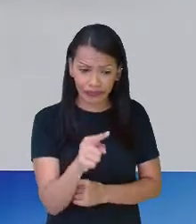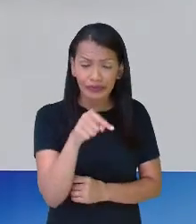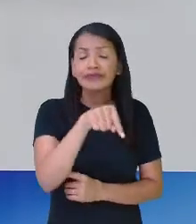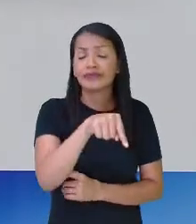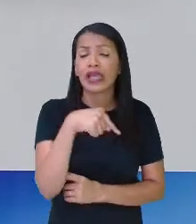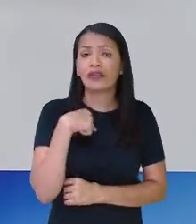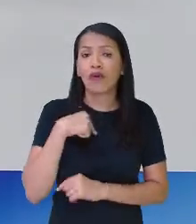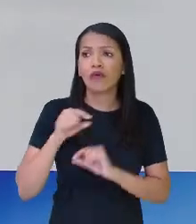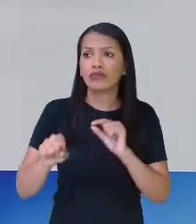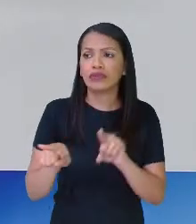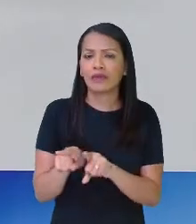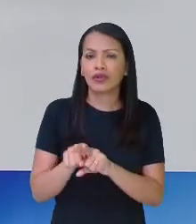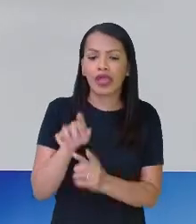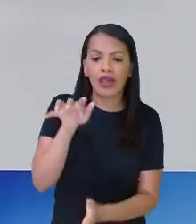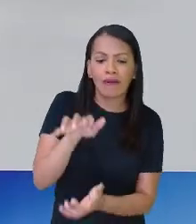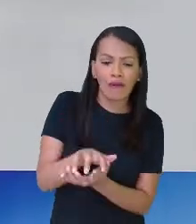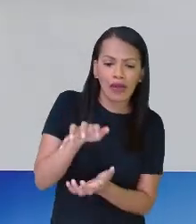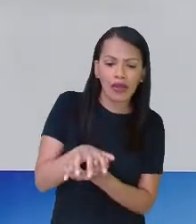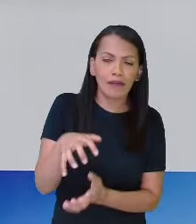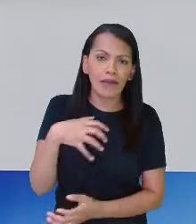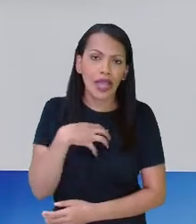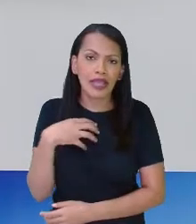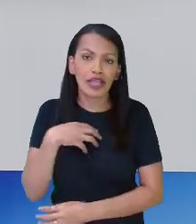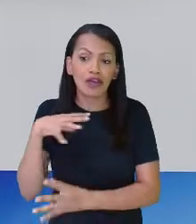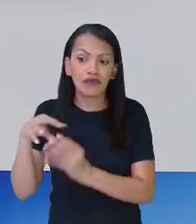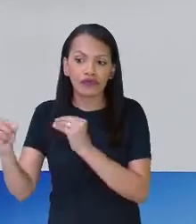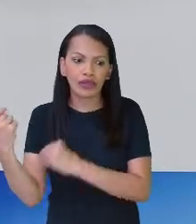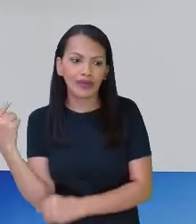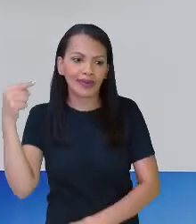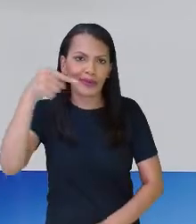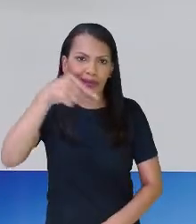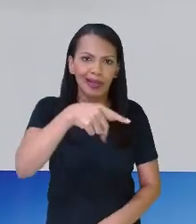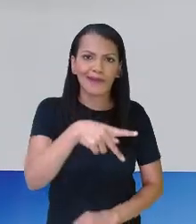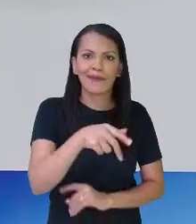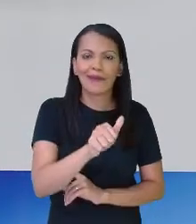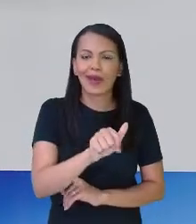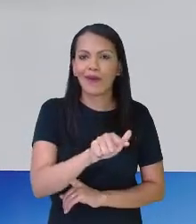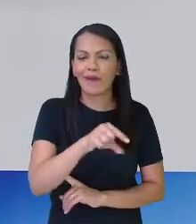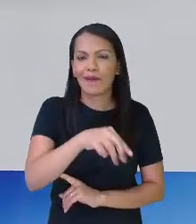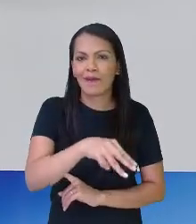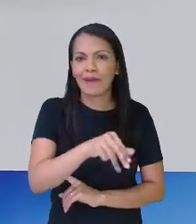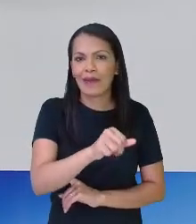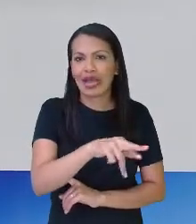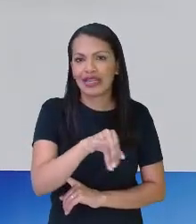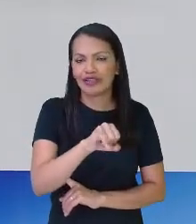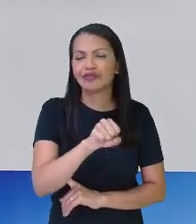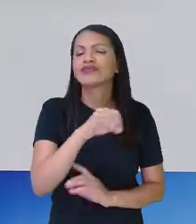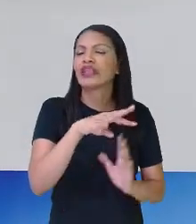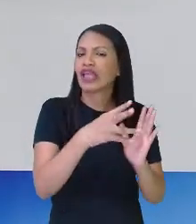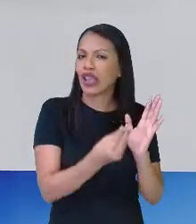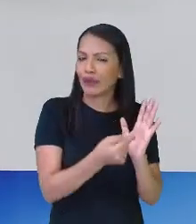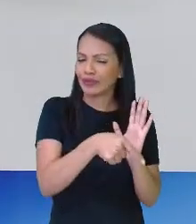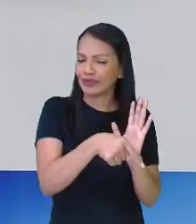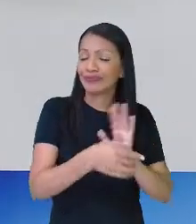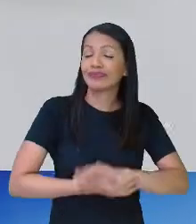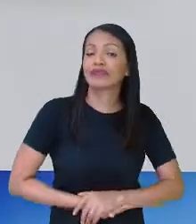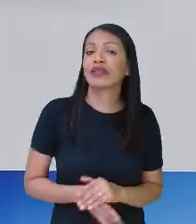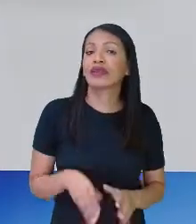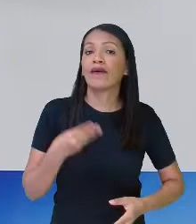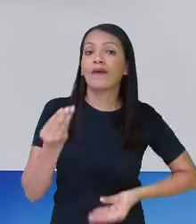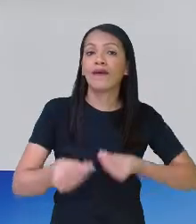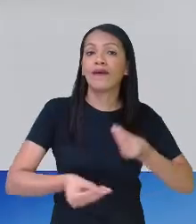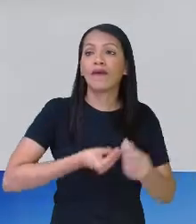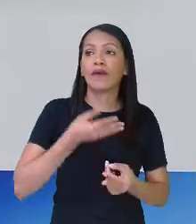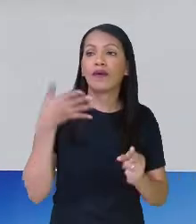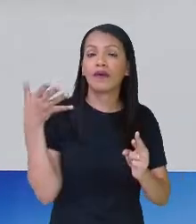Bahia, que se tinha muito antigamente, tá? E aqui a gente está vendo uma representação de como é que era